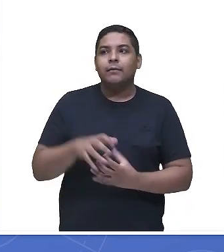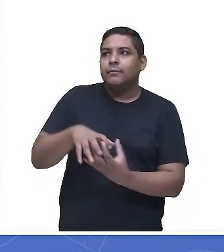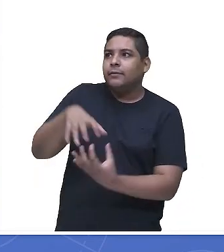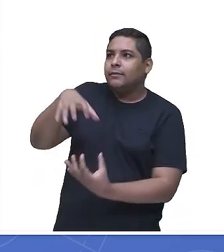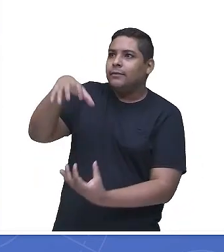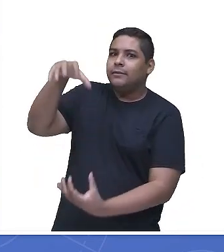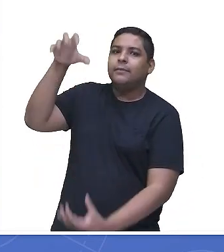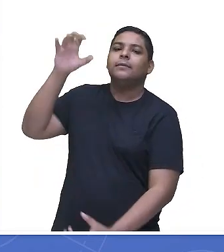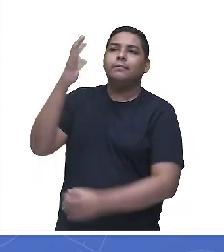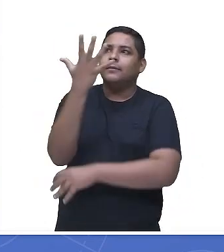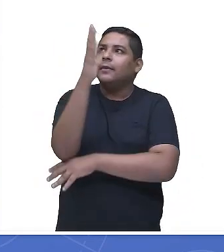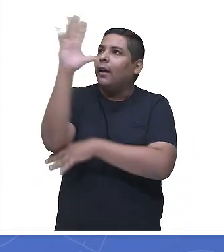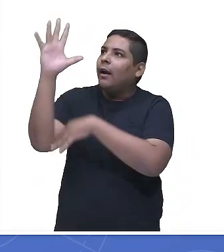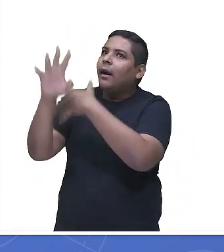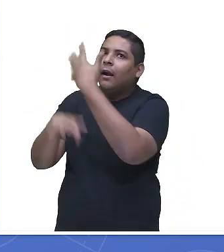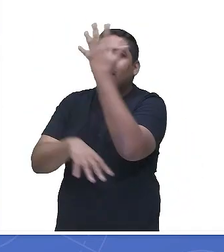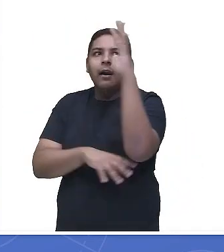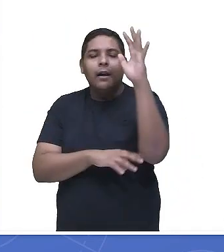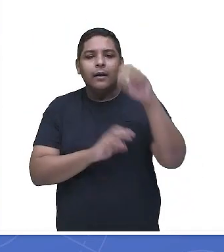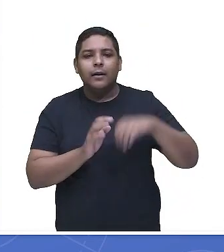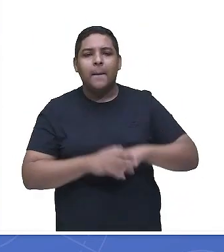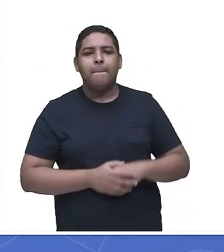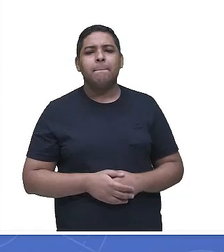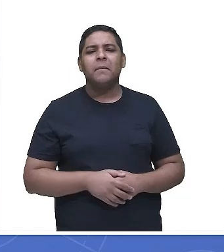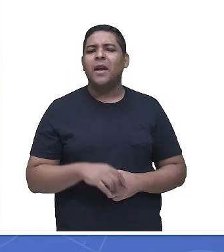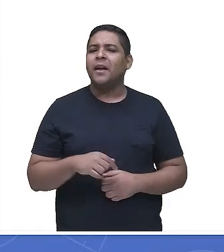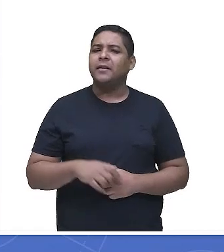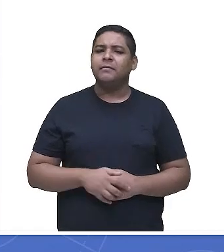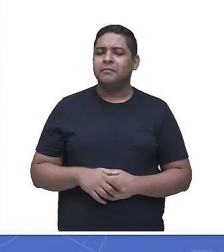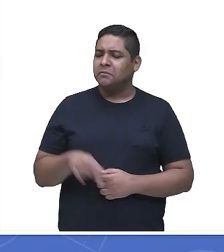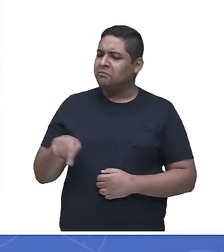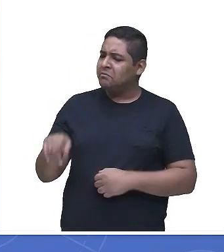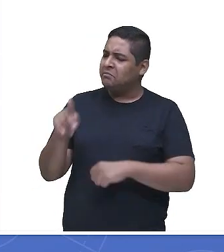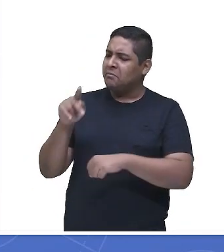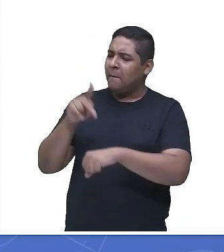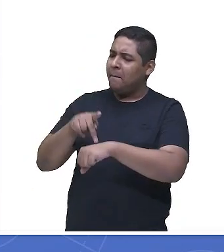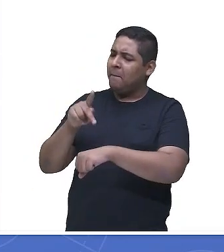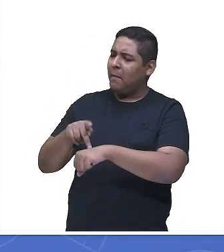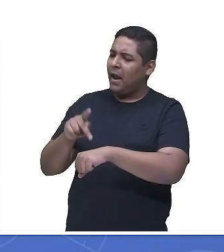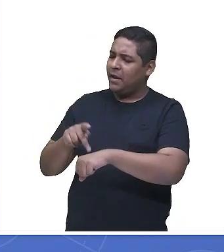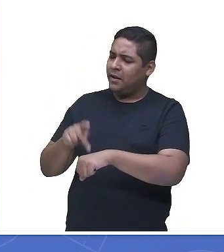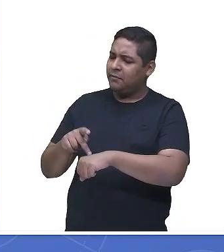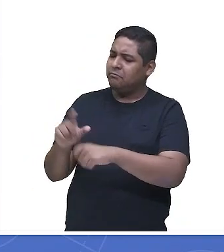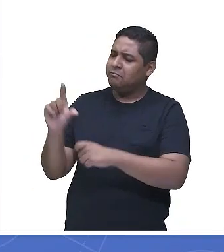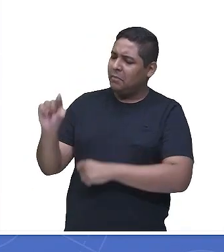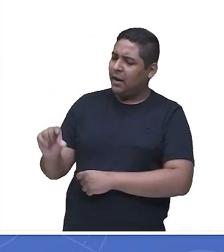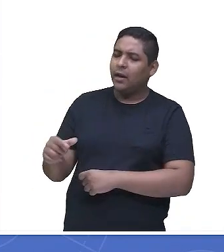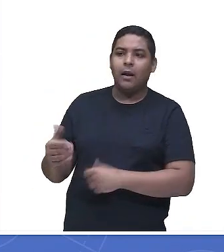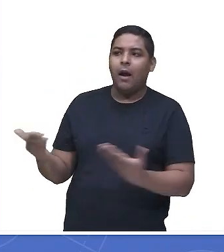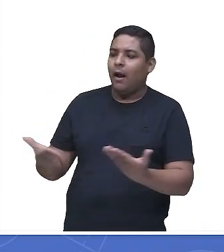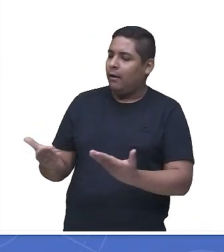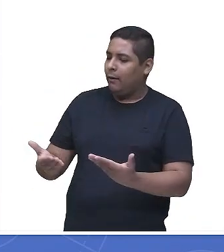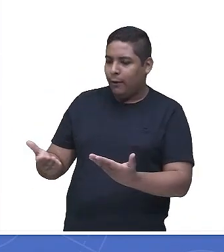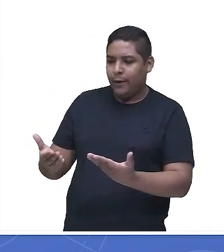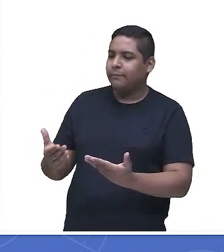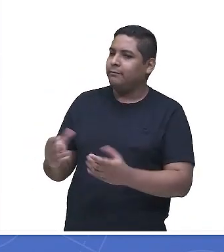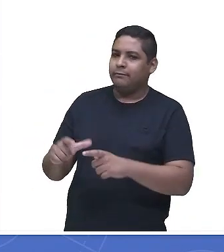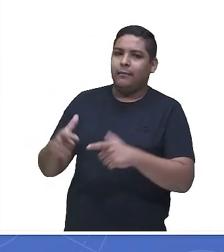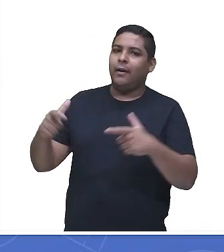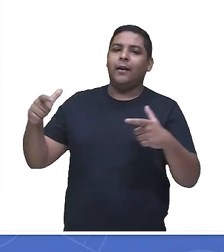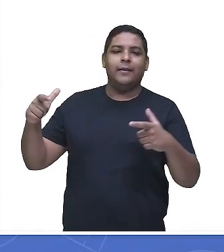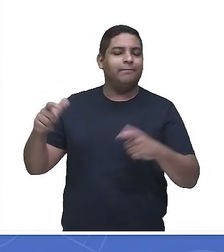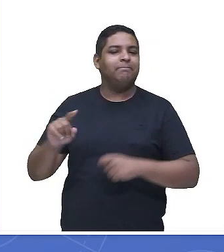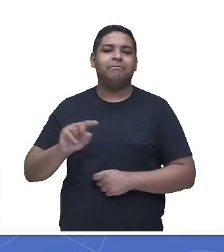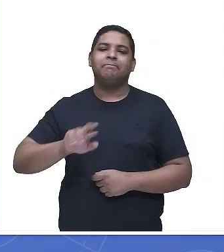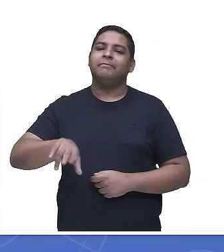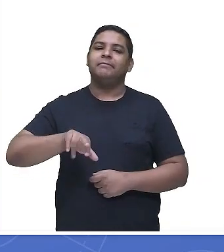uma rocha e diz, olha, gente, quando eu era criança, essa rocha era pequena. Agora, essa rocha cresceu? Oh, não! Porque uma